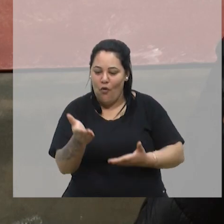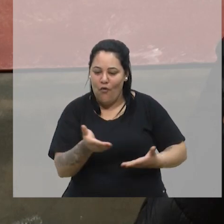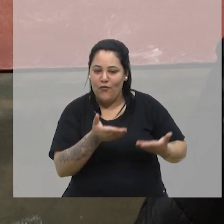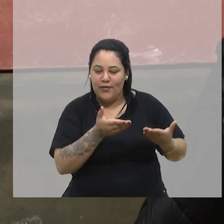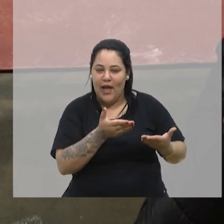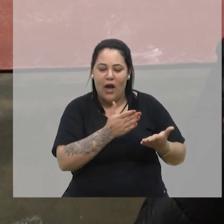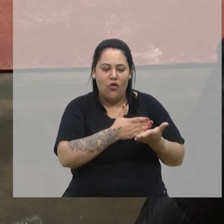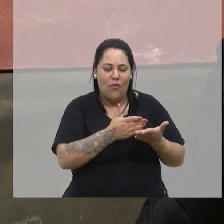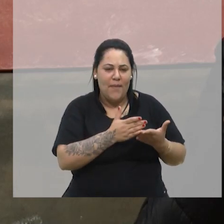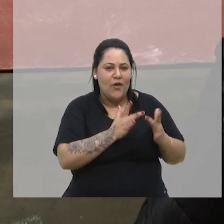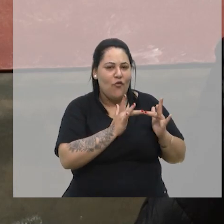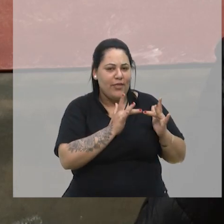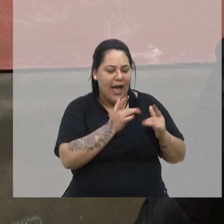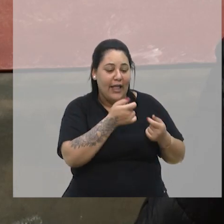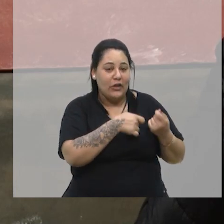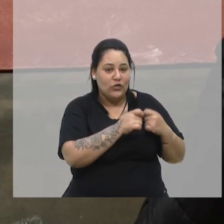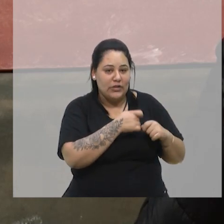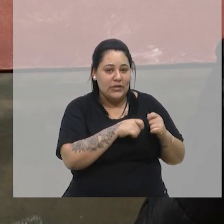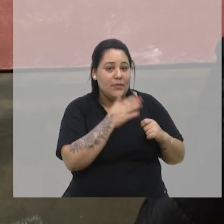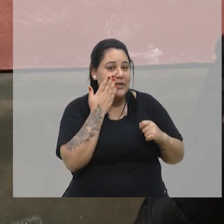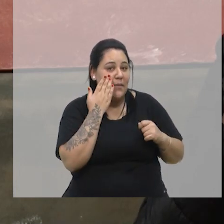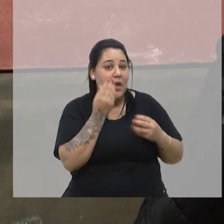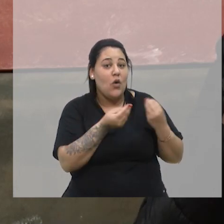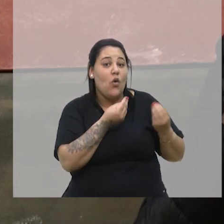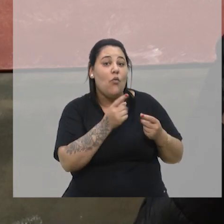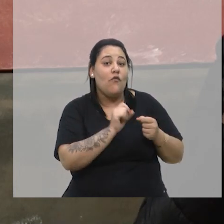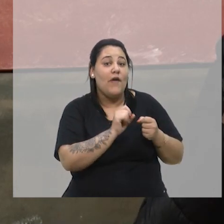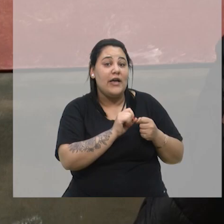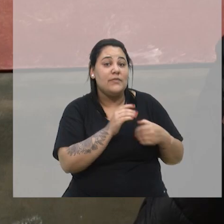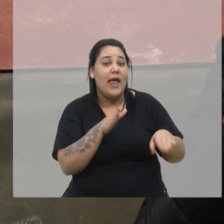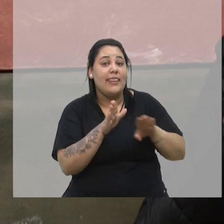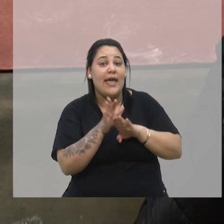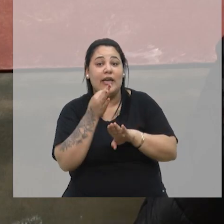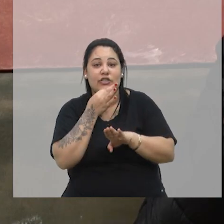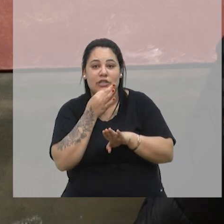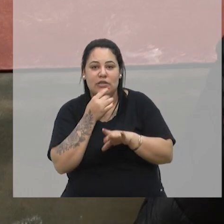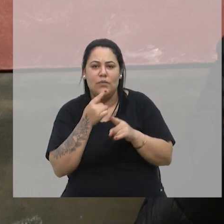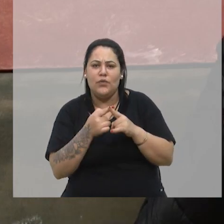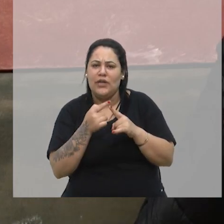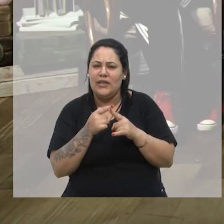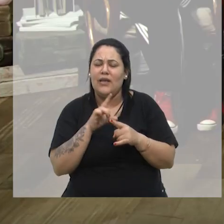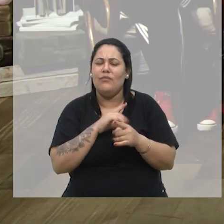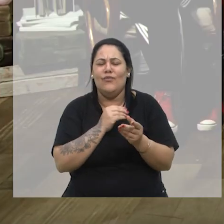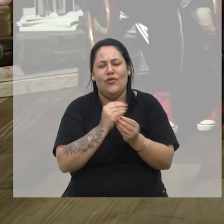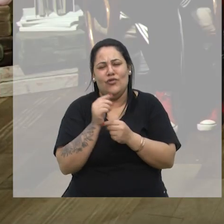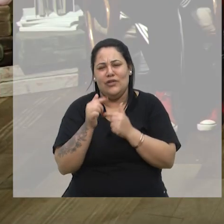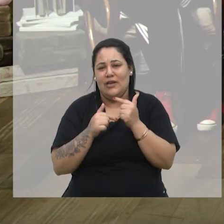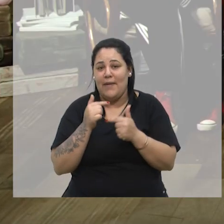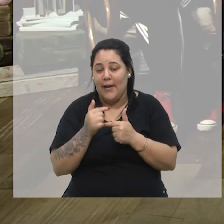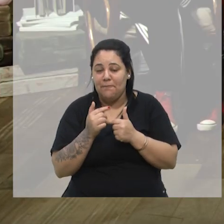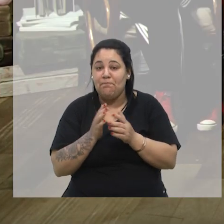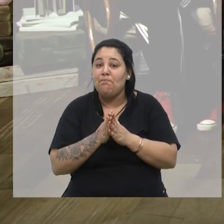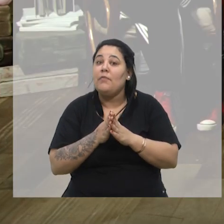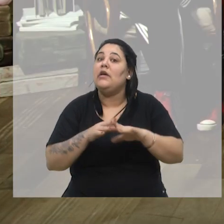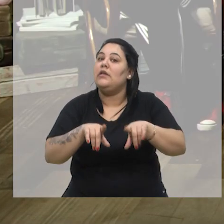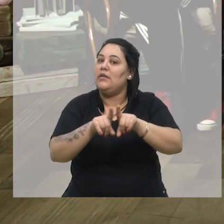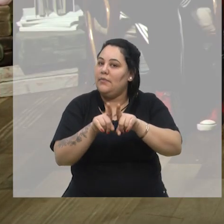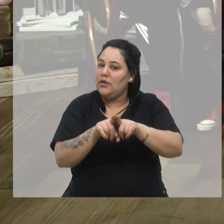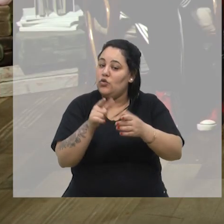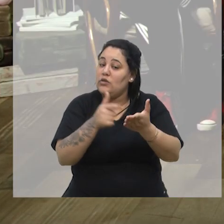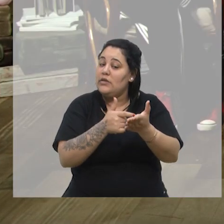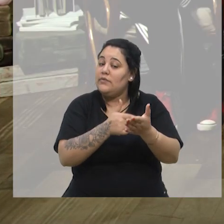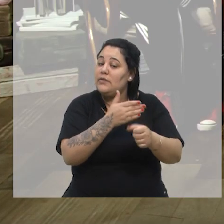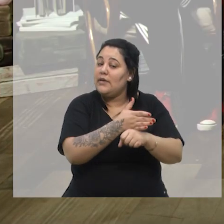para a Feira do Livro, inicia as negociações, que tem um grande trabalho envolvido, né? Então, a gente faz toda a curadoria, inclusive